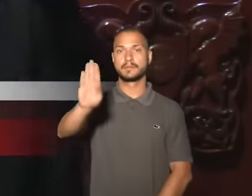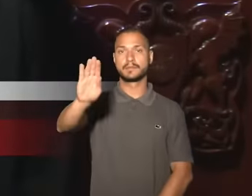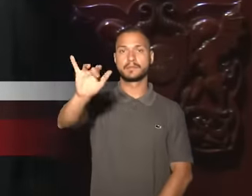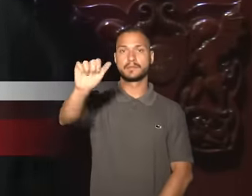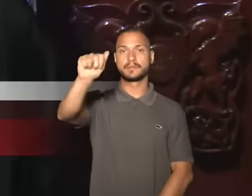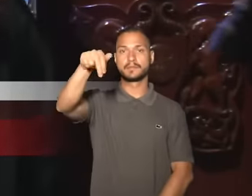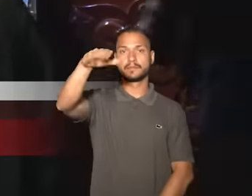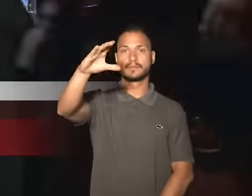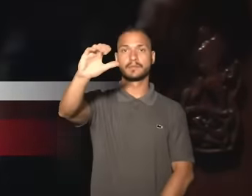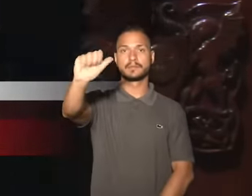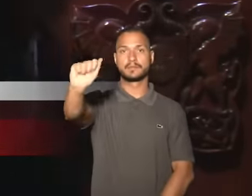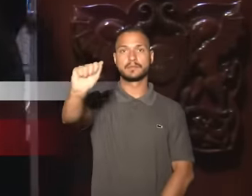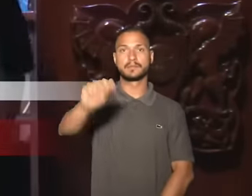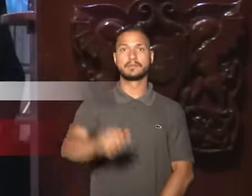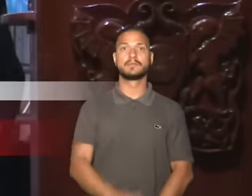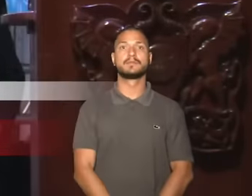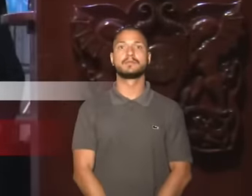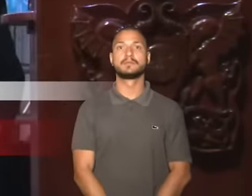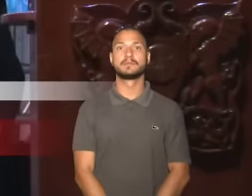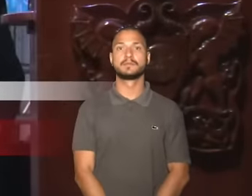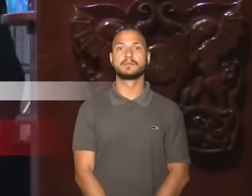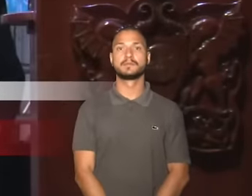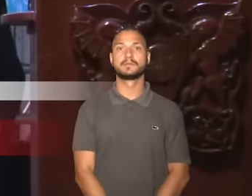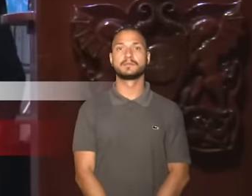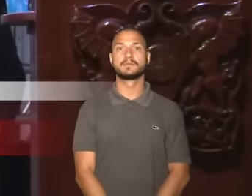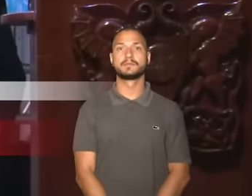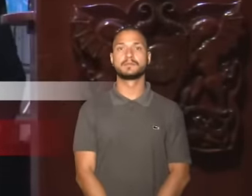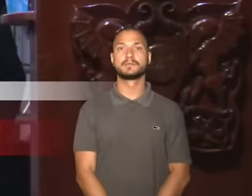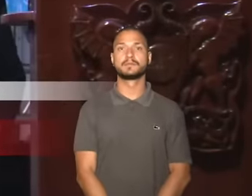Bianca Maria da Costa de Paulo.